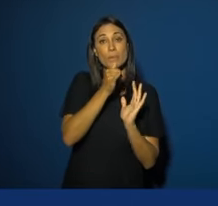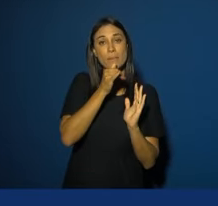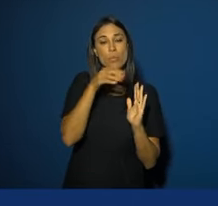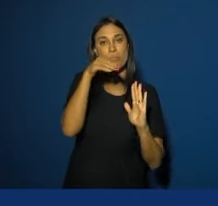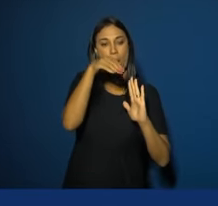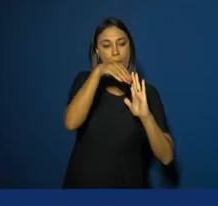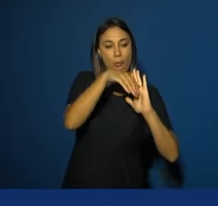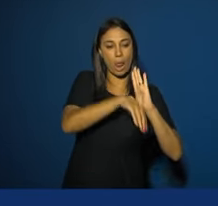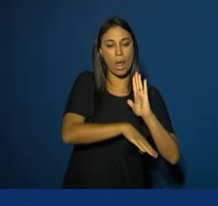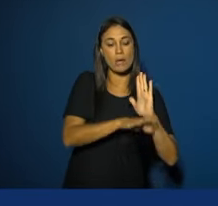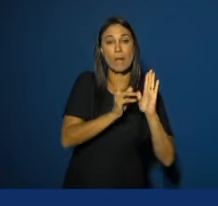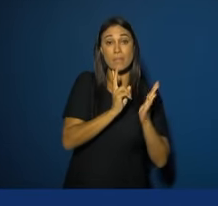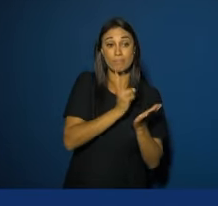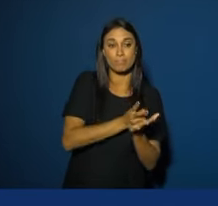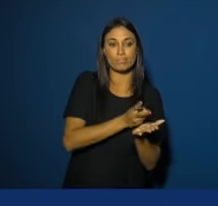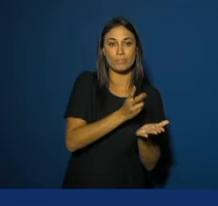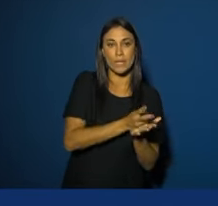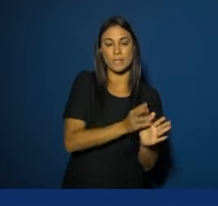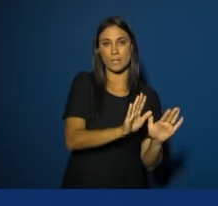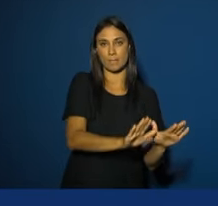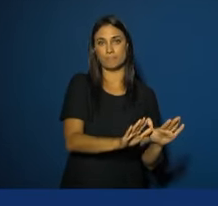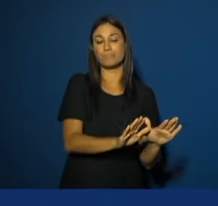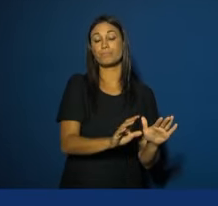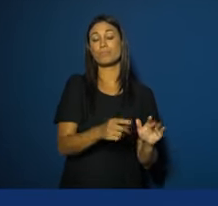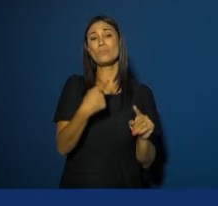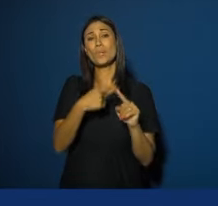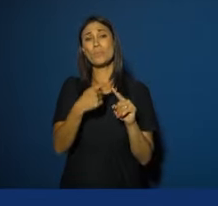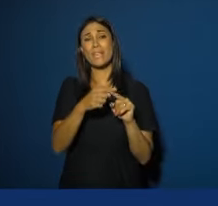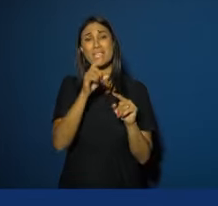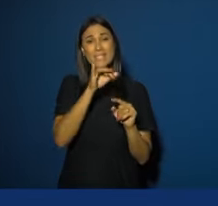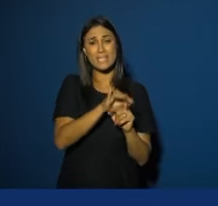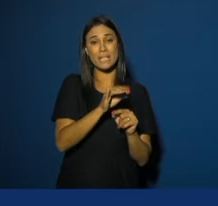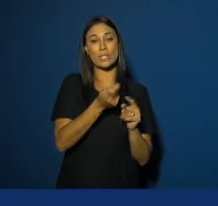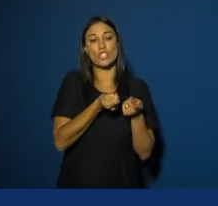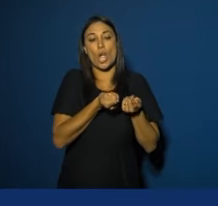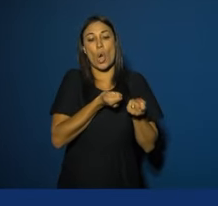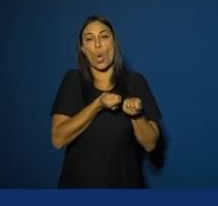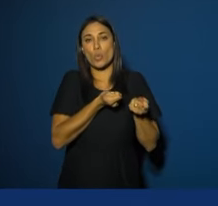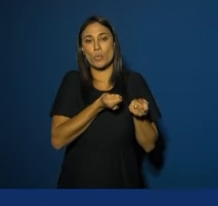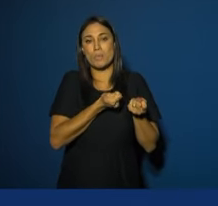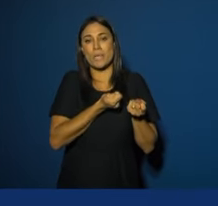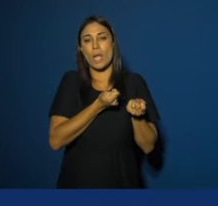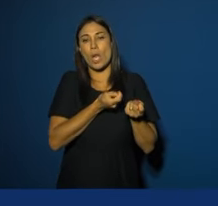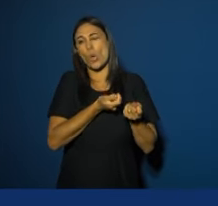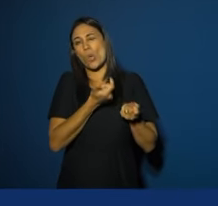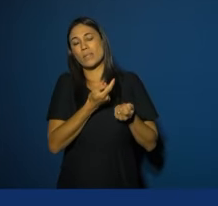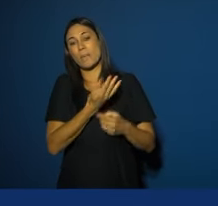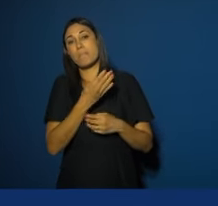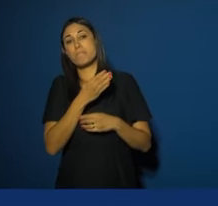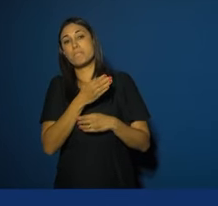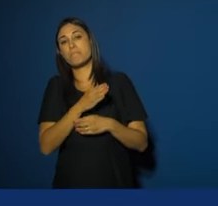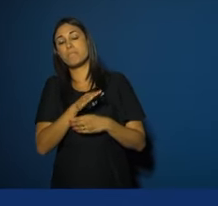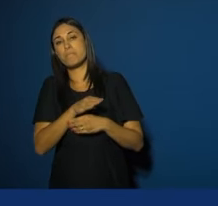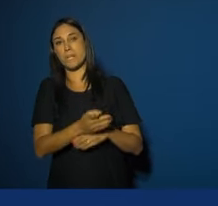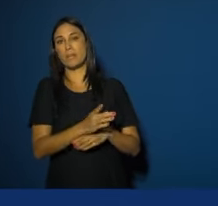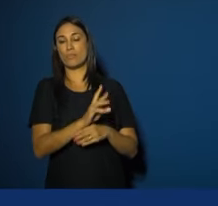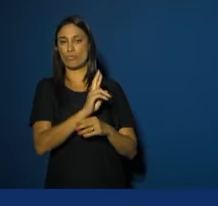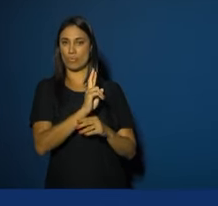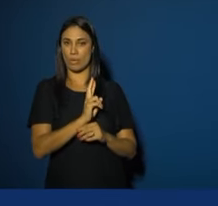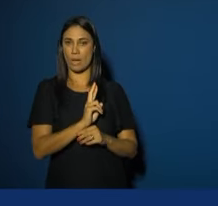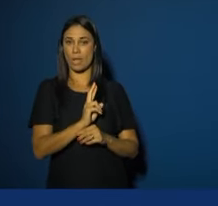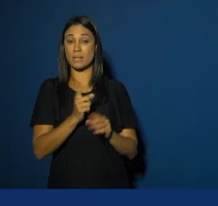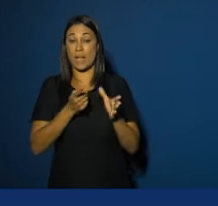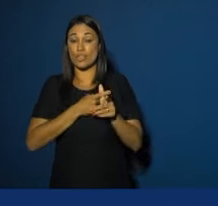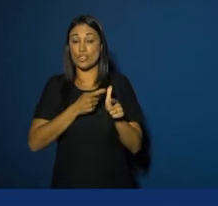puder cair porque cada ponto desse faz a gente economizar quase 50 B de reais no pagamento serviço da dívida